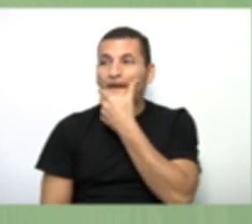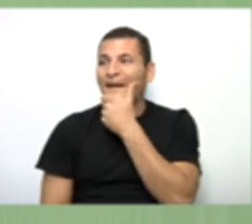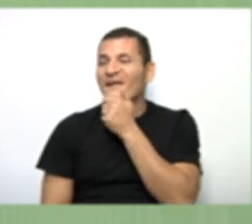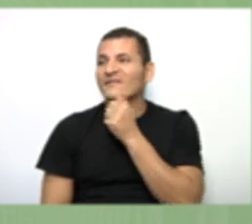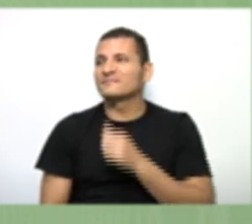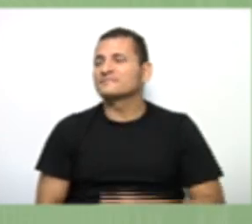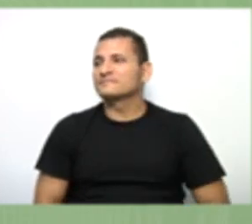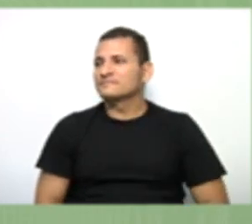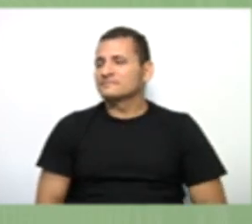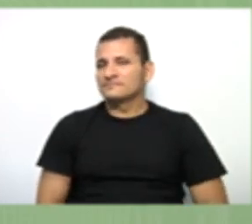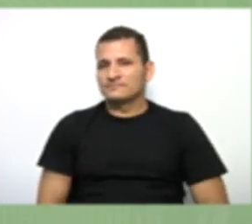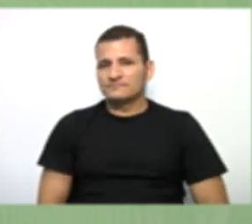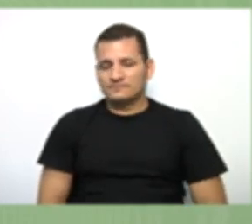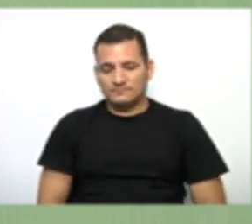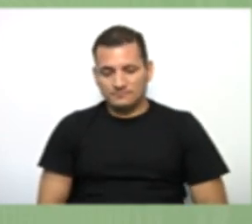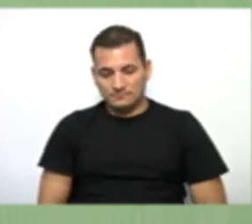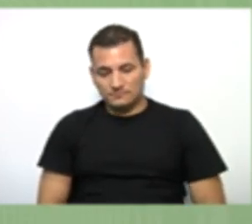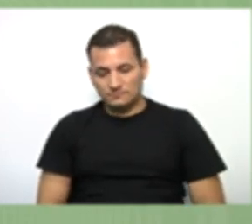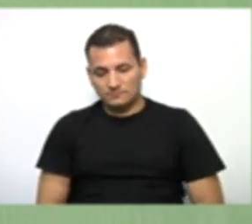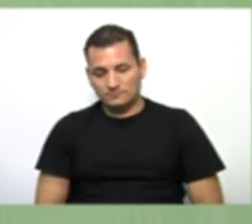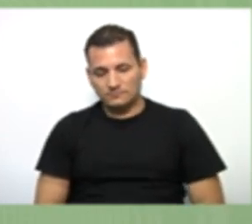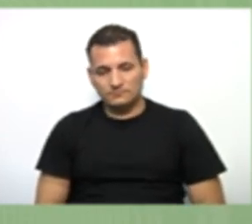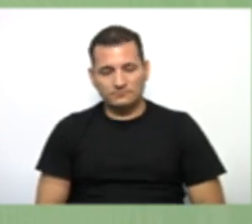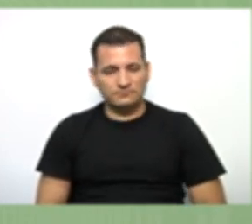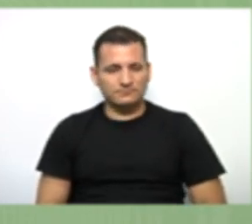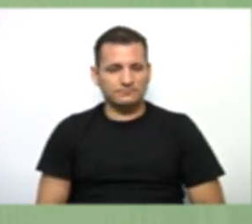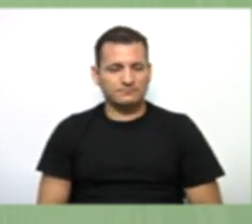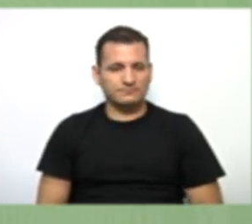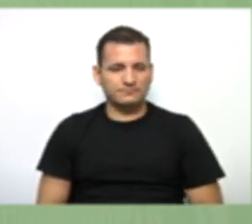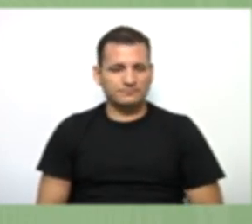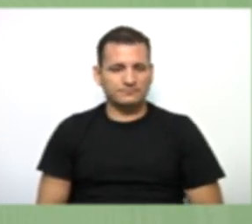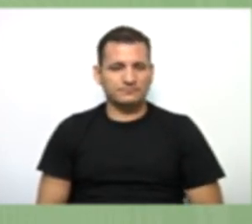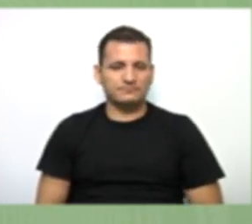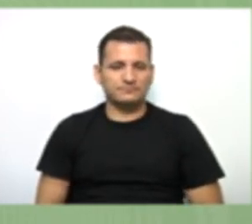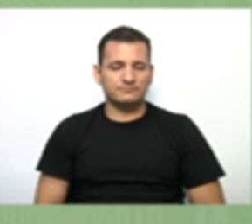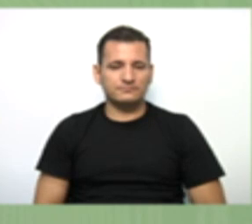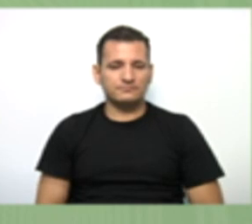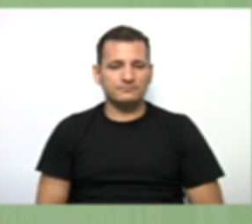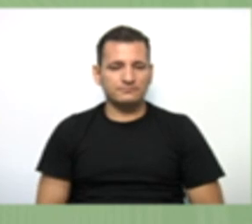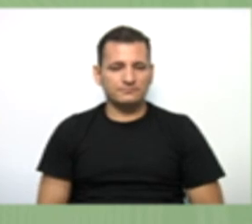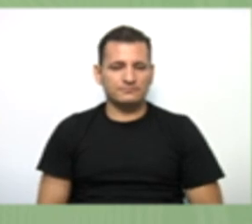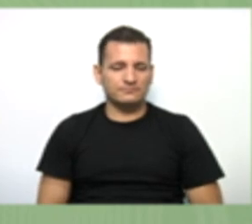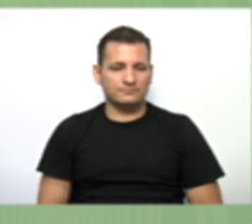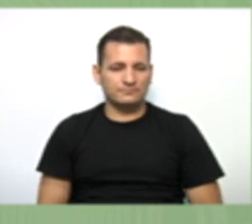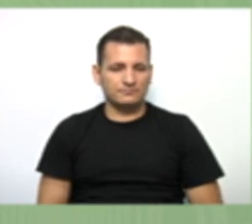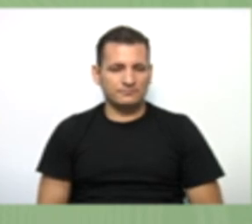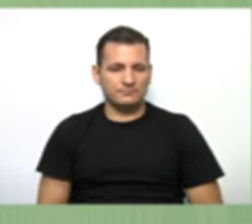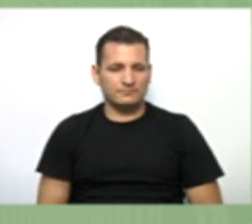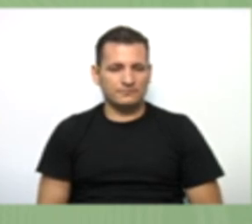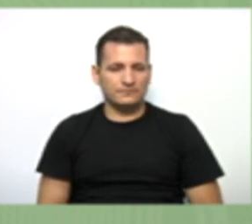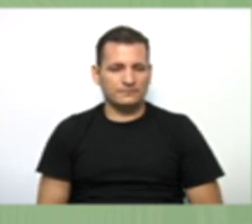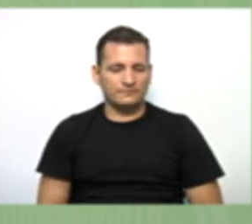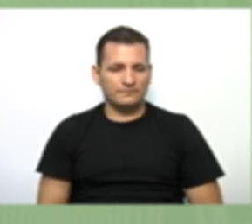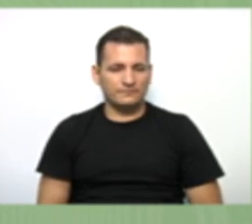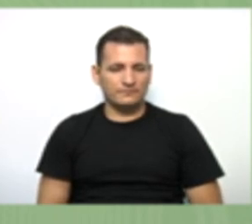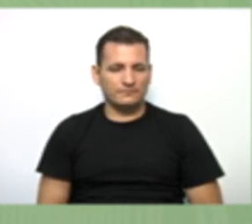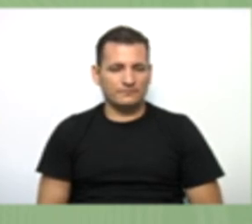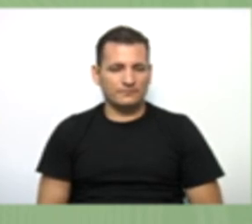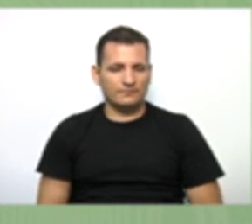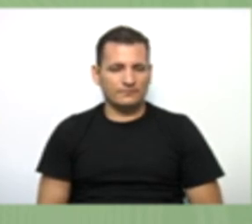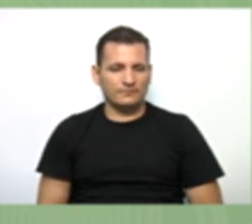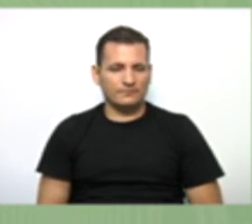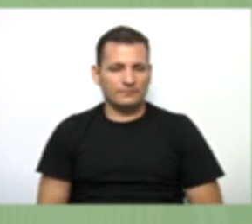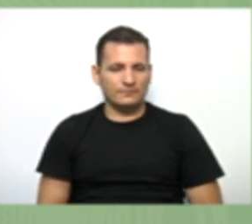Não dá para apagar aqui, mas vamos lá tentar resolver. Primeira coisa que a gente vai tentar resolver é o dentro da